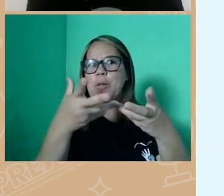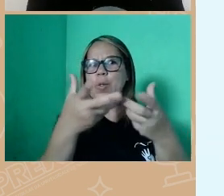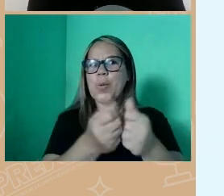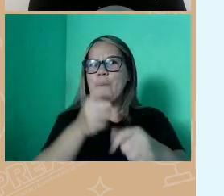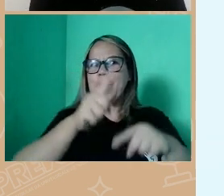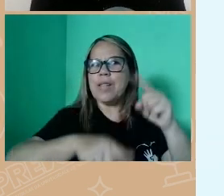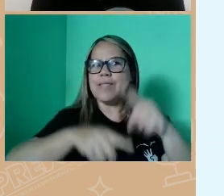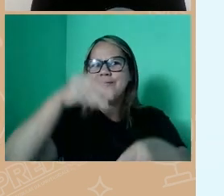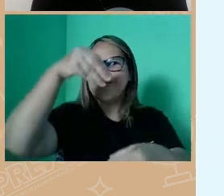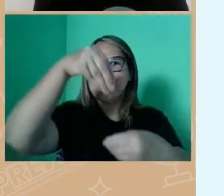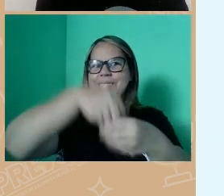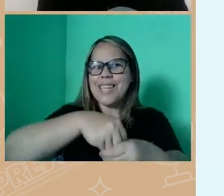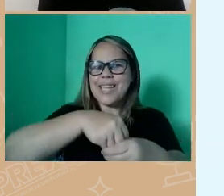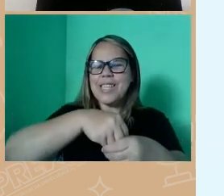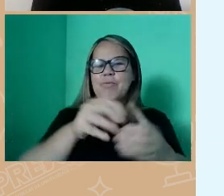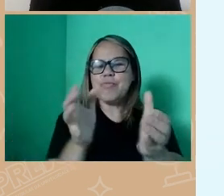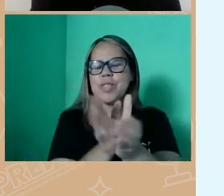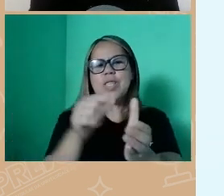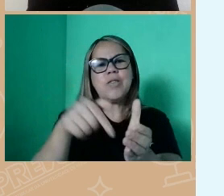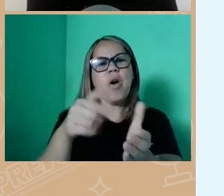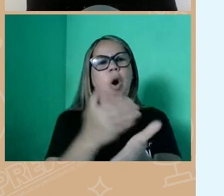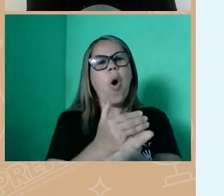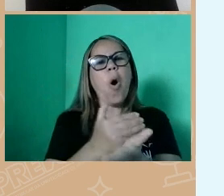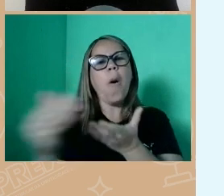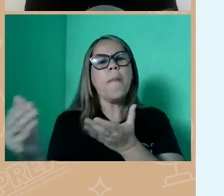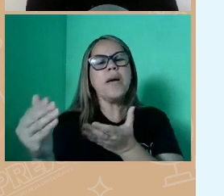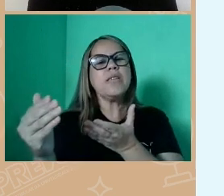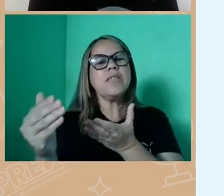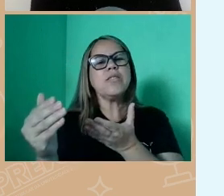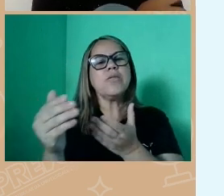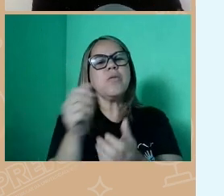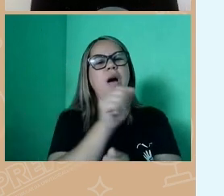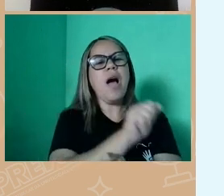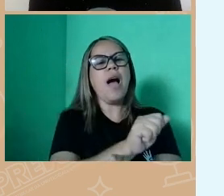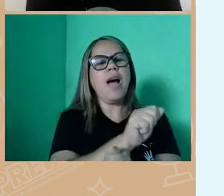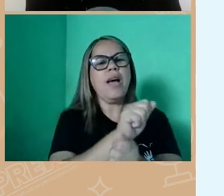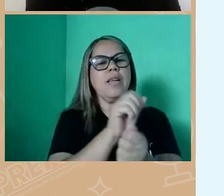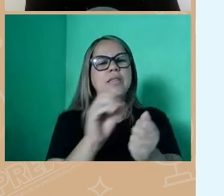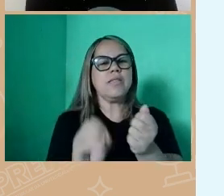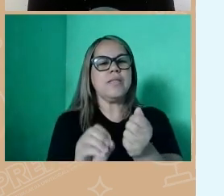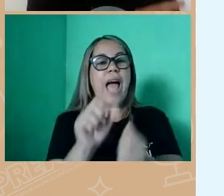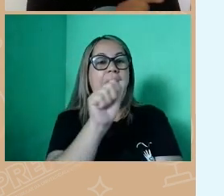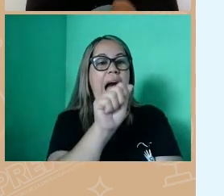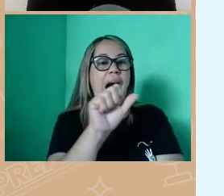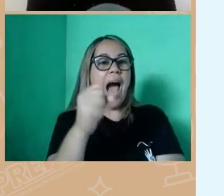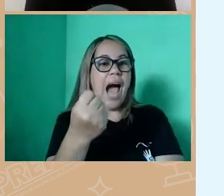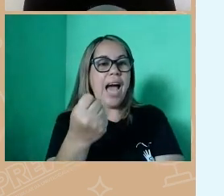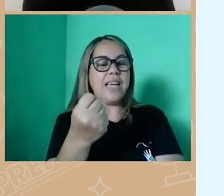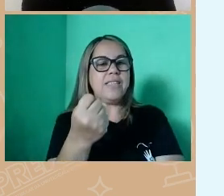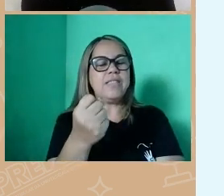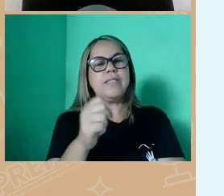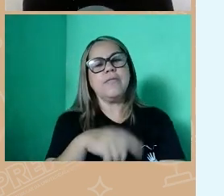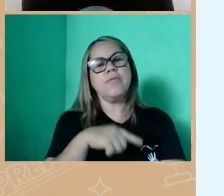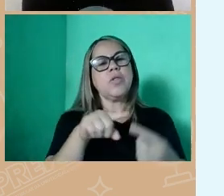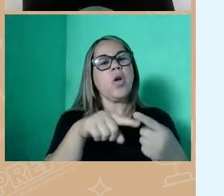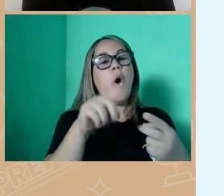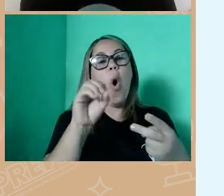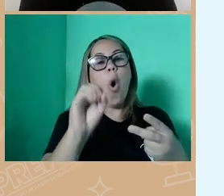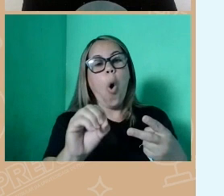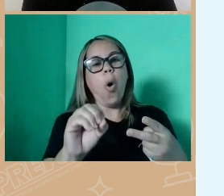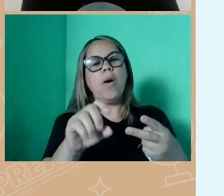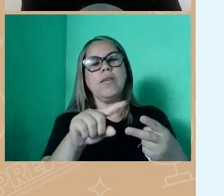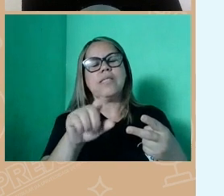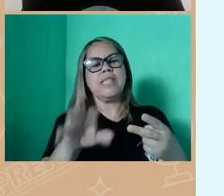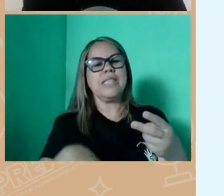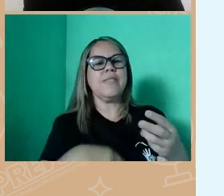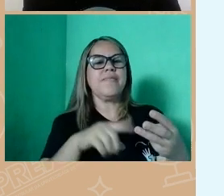na colmeia, eles começam com um artigo, né? Um artigo definido, as abelhas operárias, o zangão e a rainha.